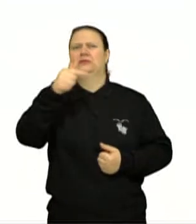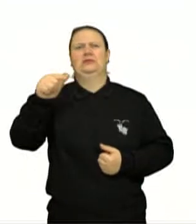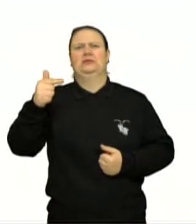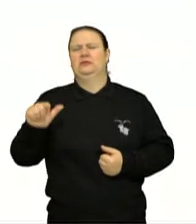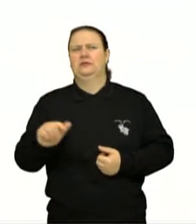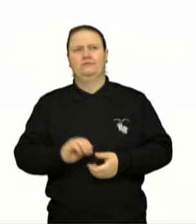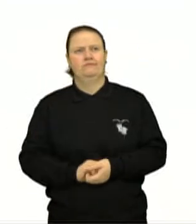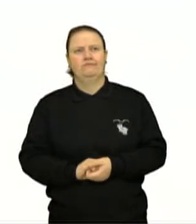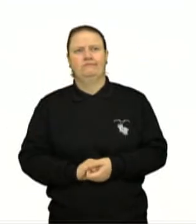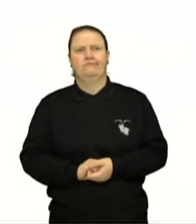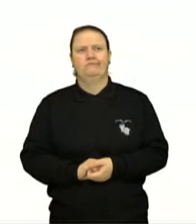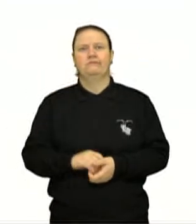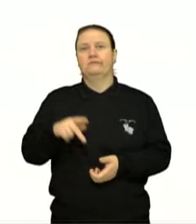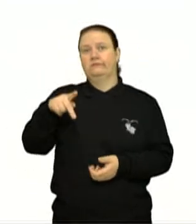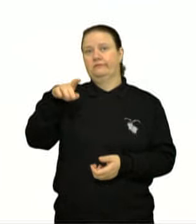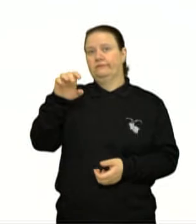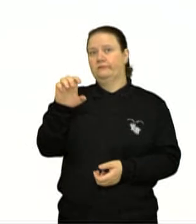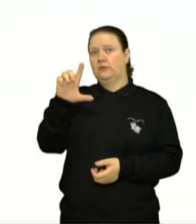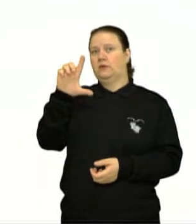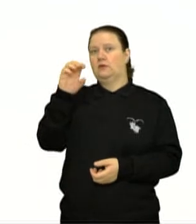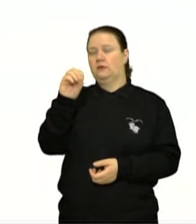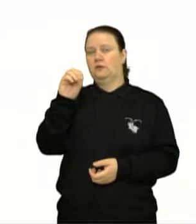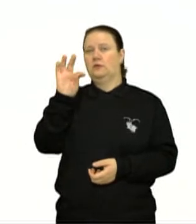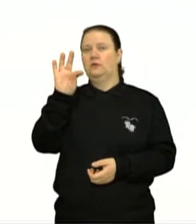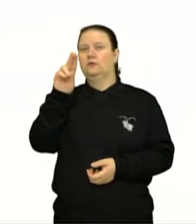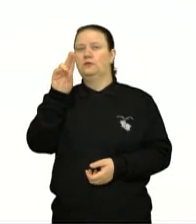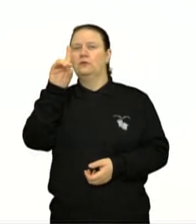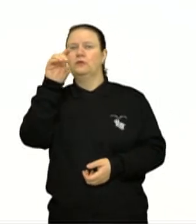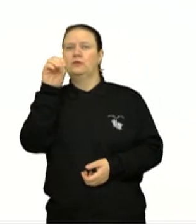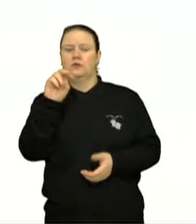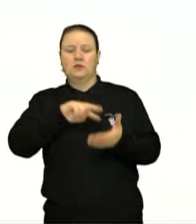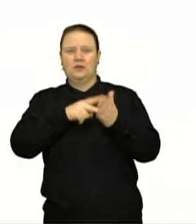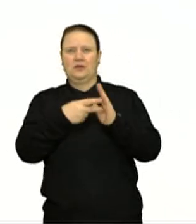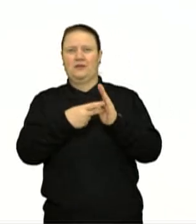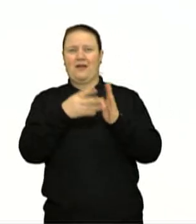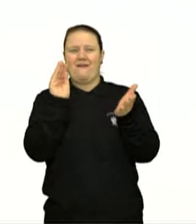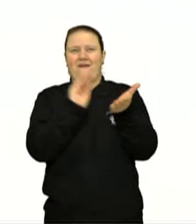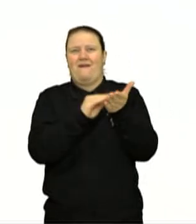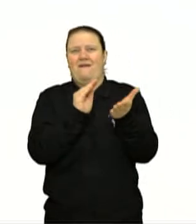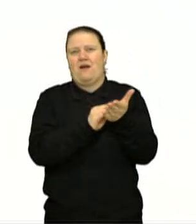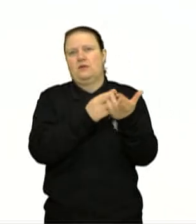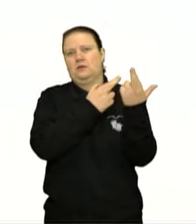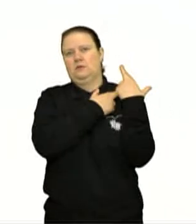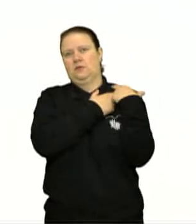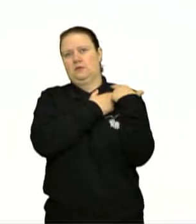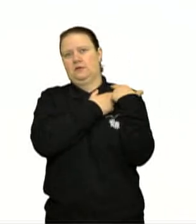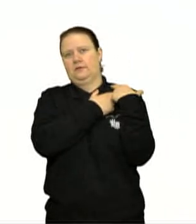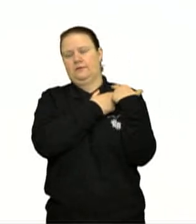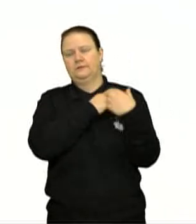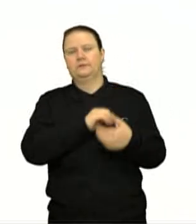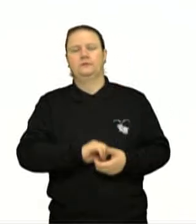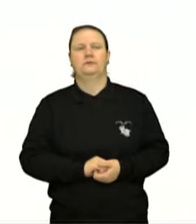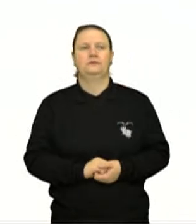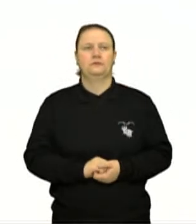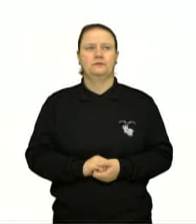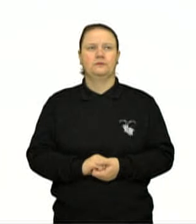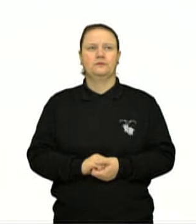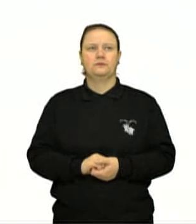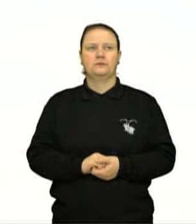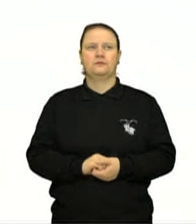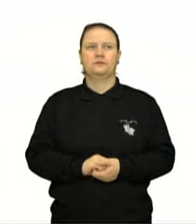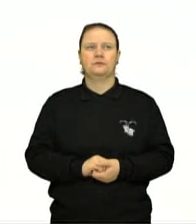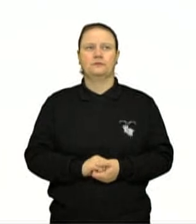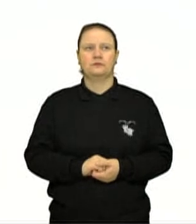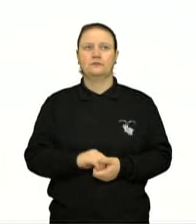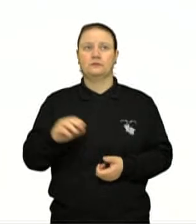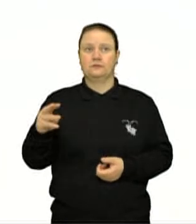Pelotudo. Então, pelotudo é isso. Irresponsável e tonto. Agora, hacer lo mismo que